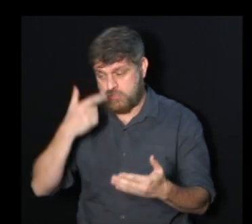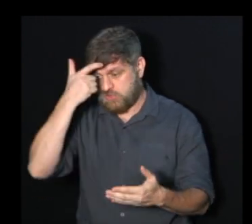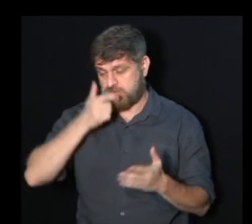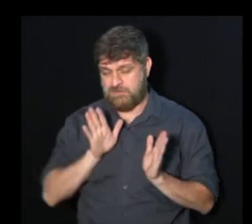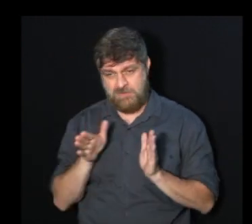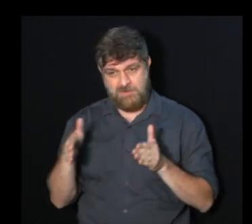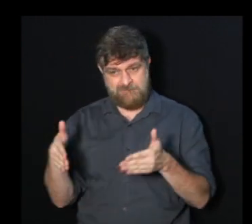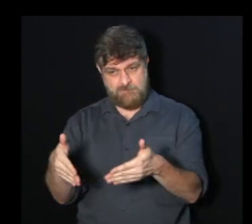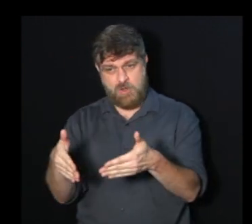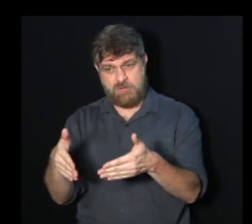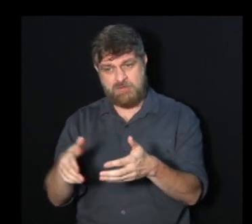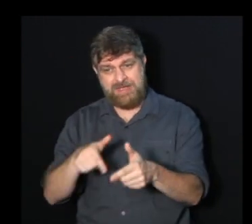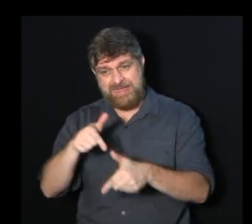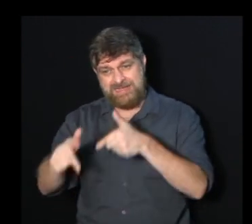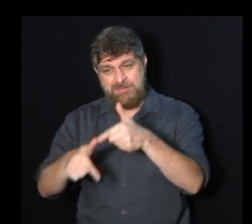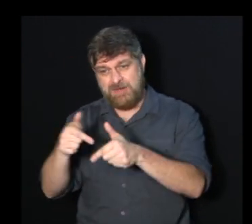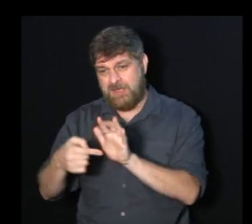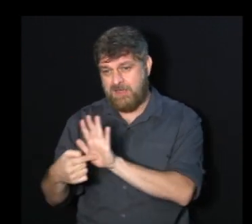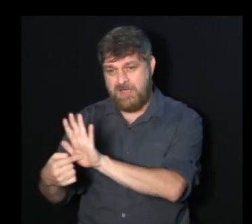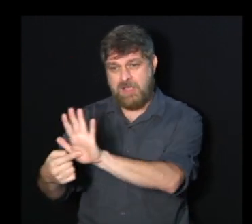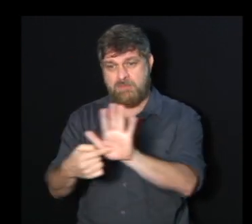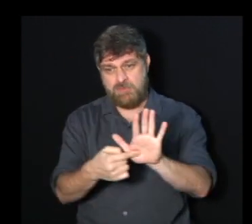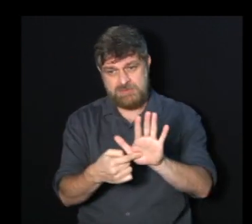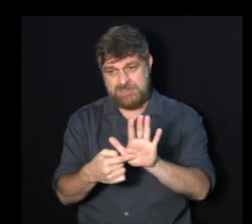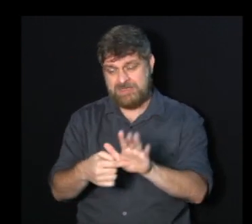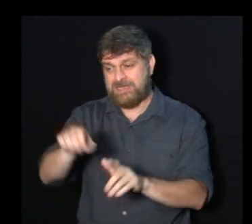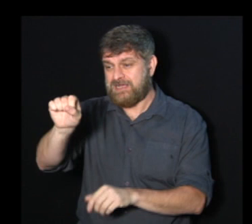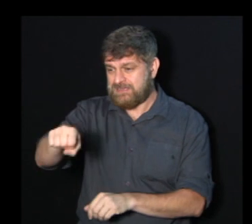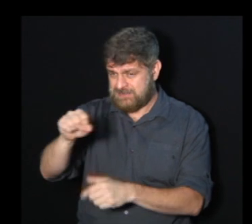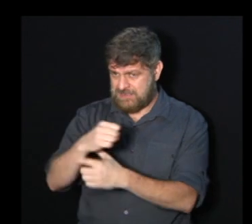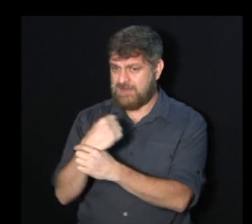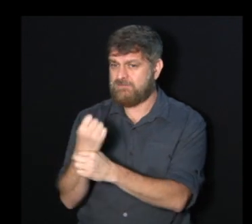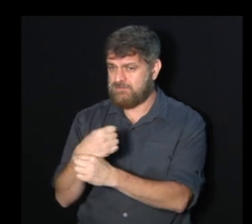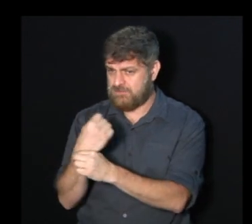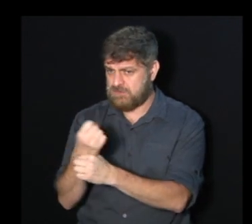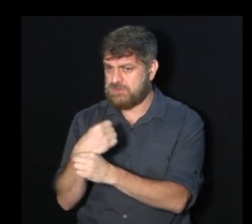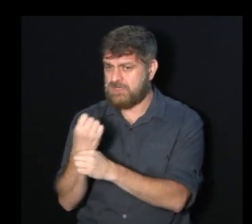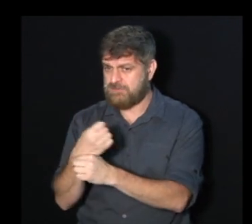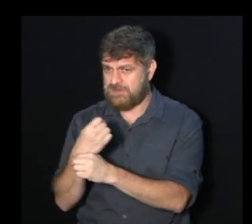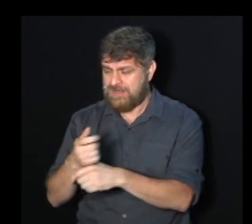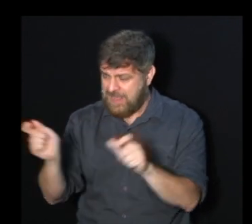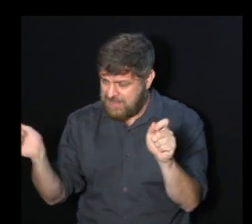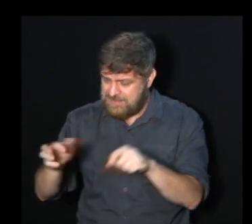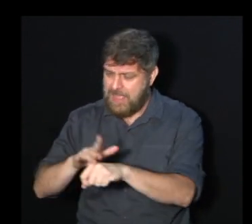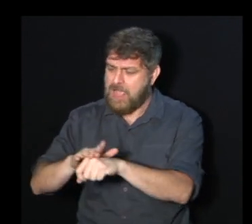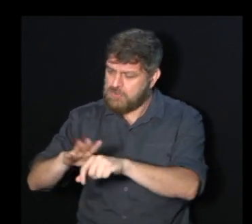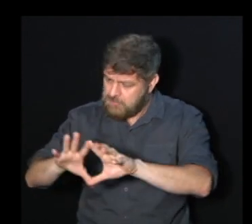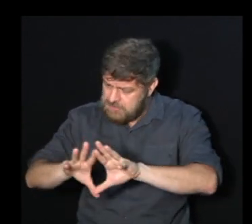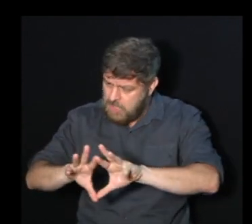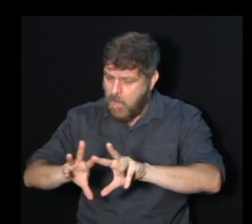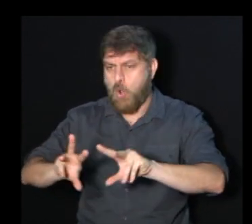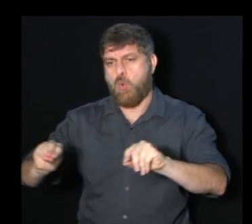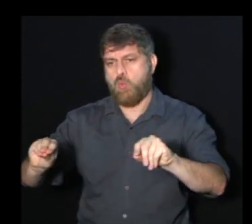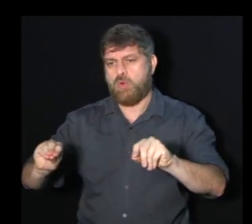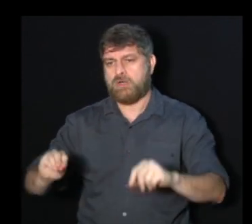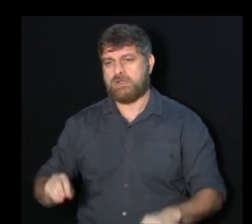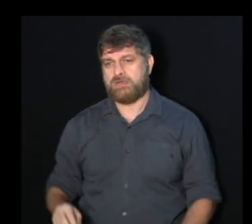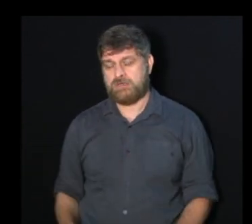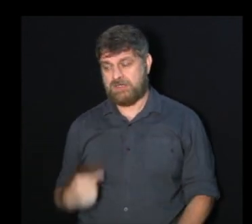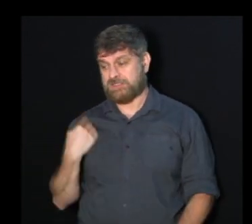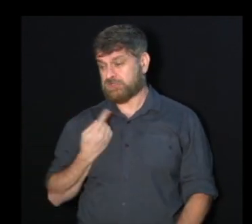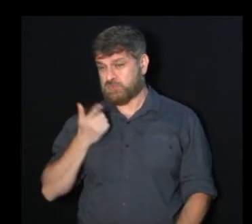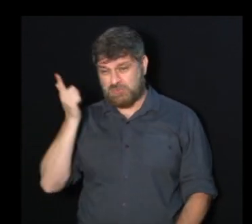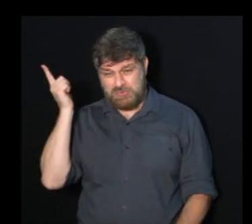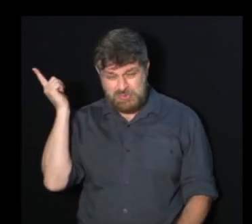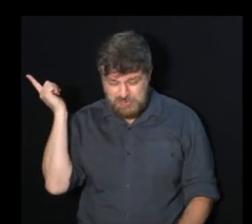é trabalhar para mostrar para as pessoas que sim, que a fisioterapia ela dá resultado. Né? Que se a gente não